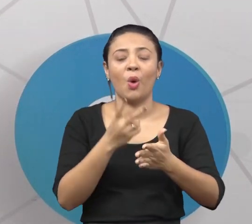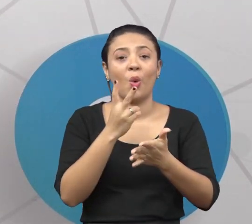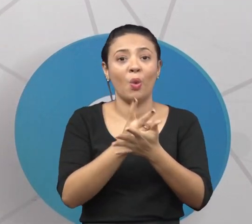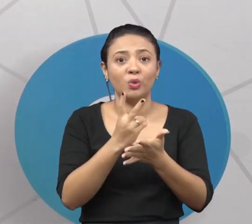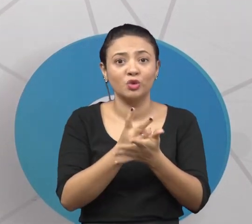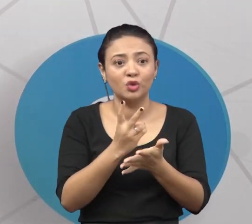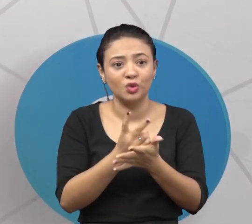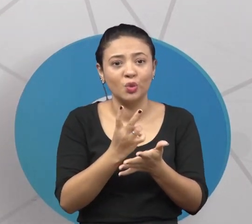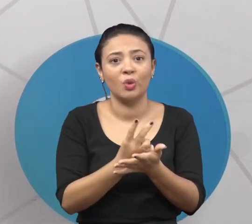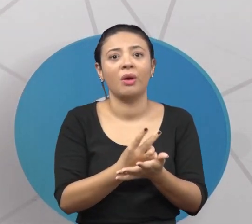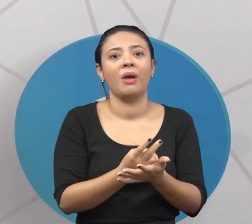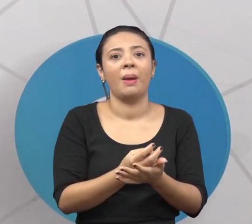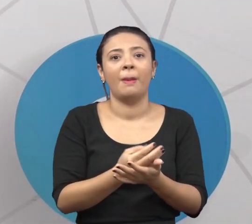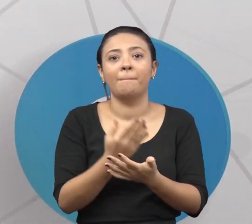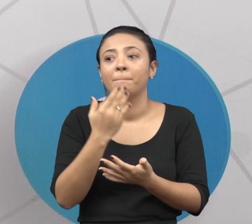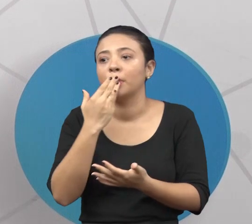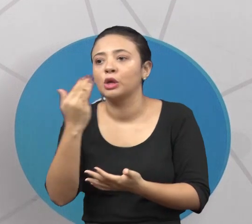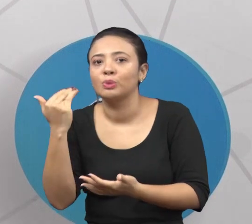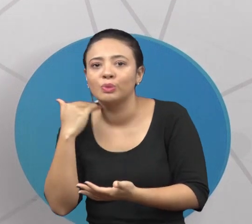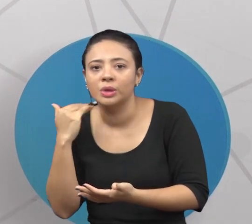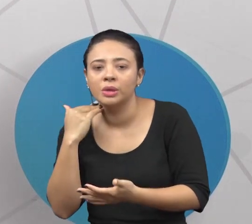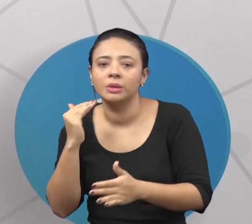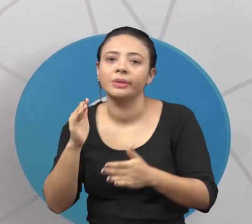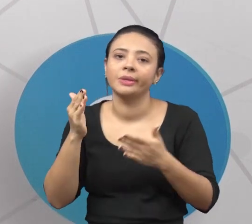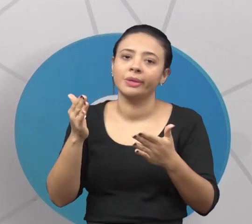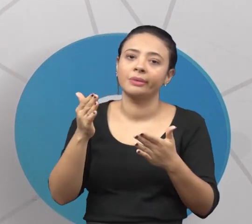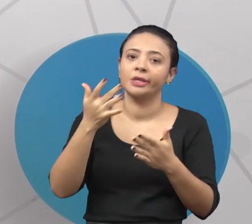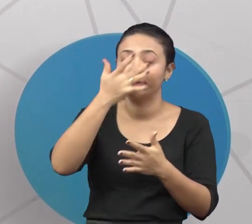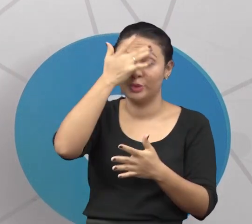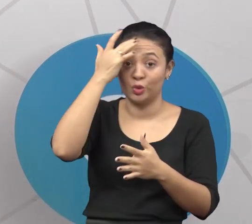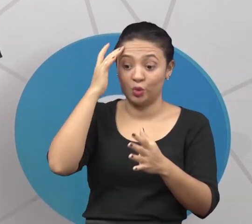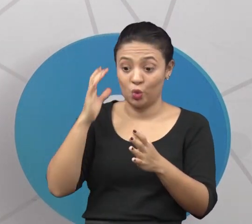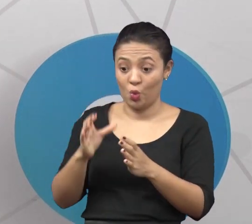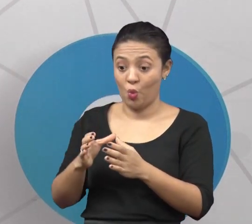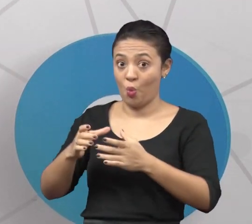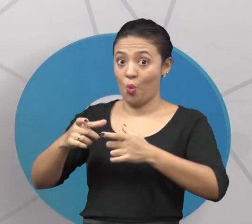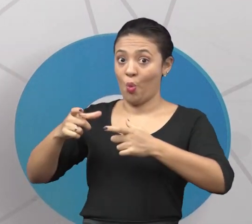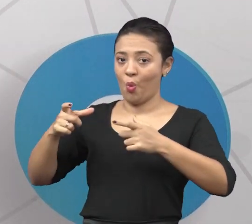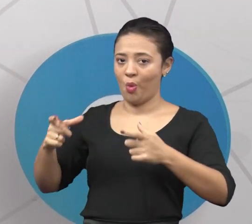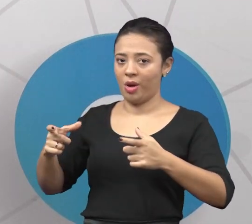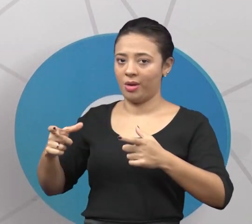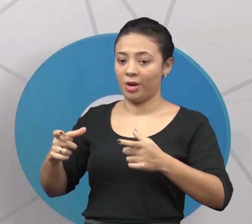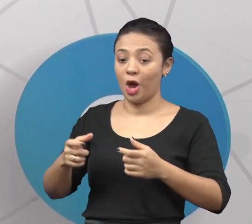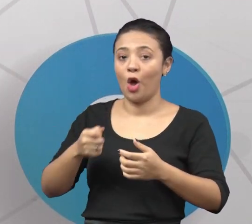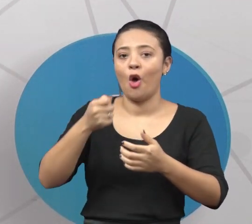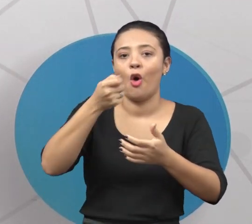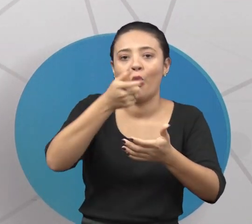E aí os grandes latifundiários, eles acabam fazendo o quê? Comprando essa terra.